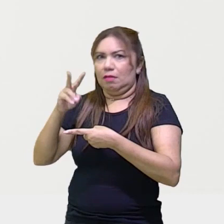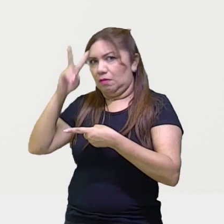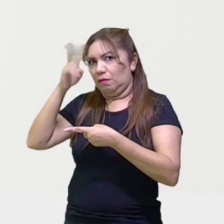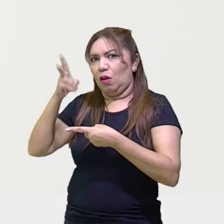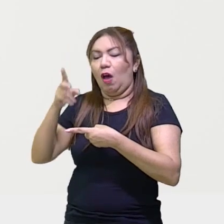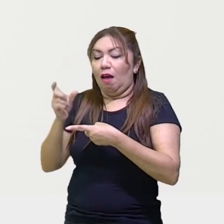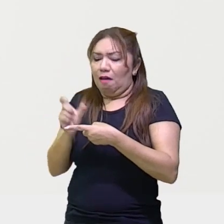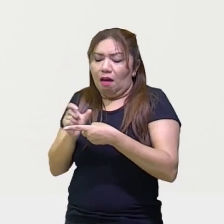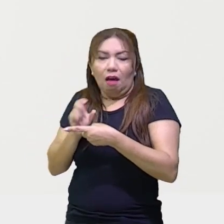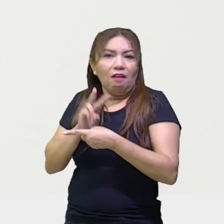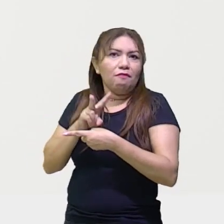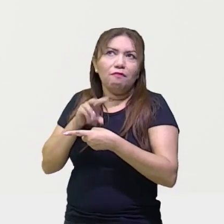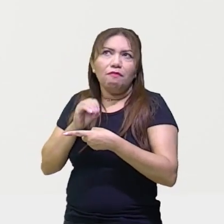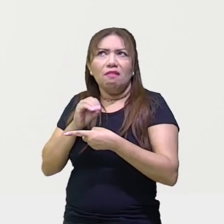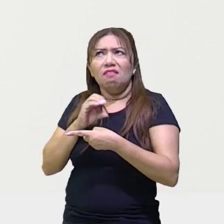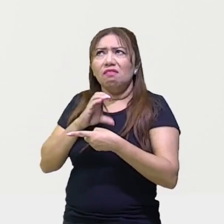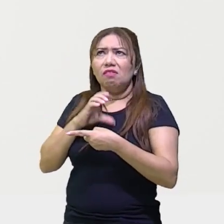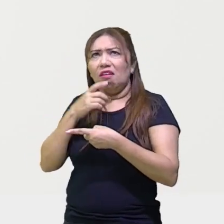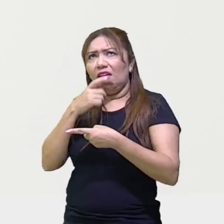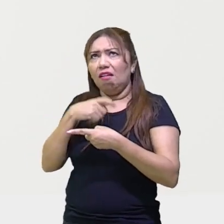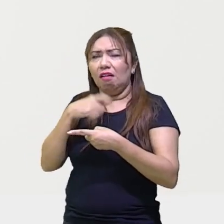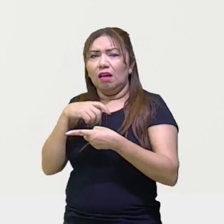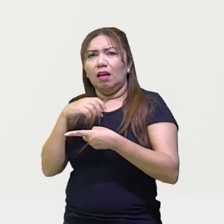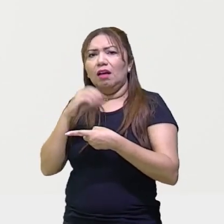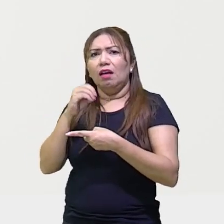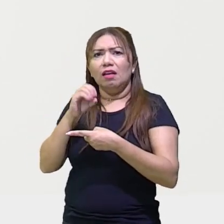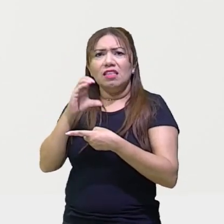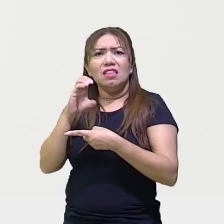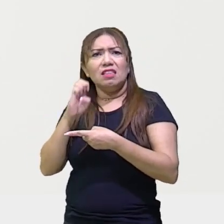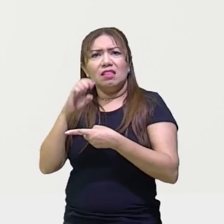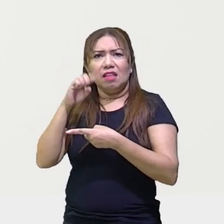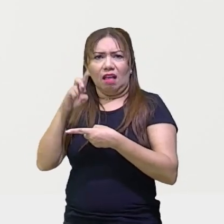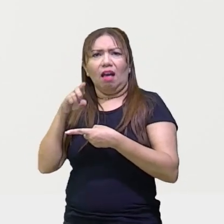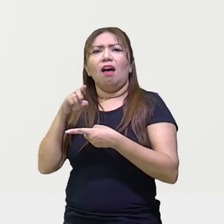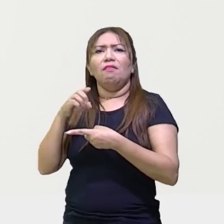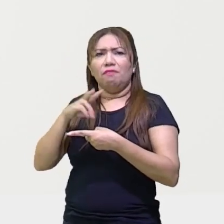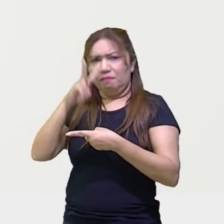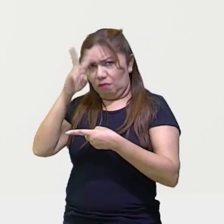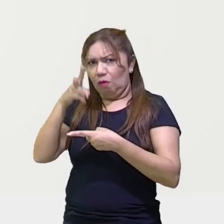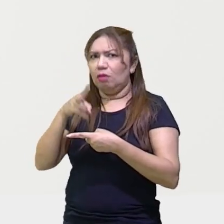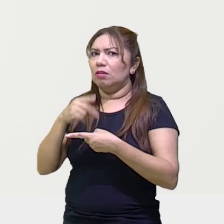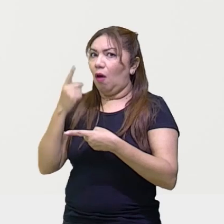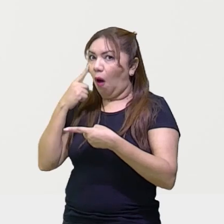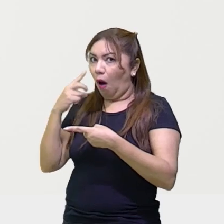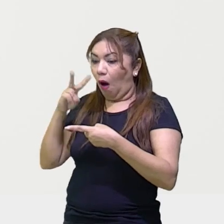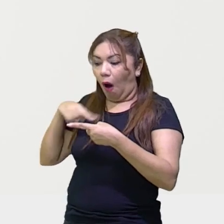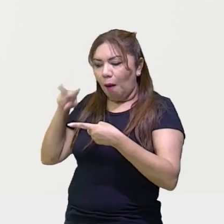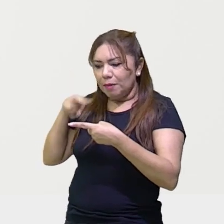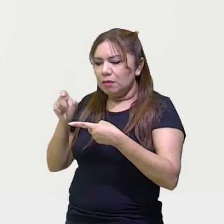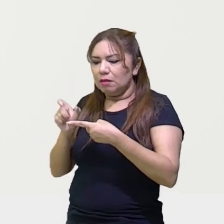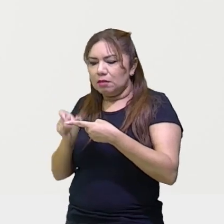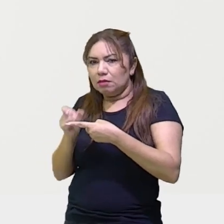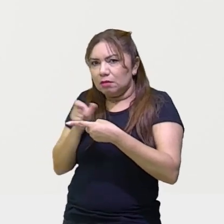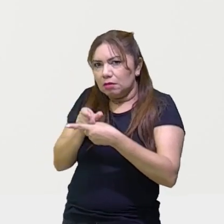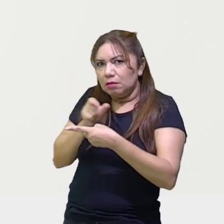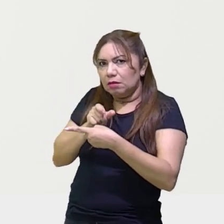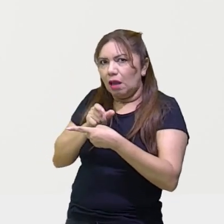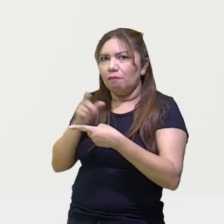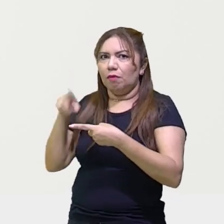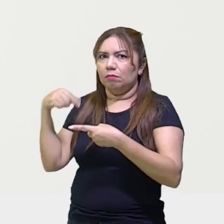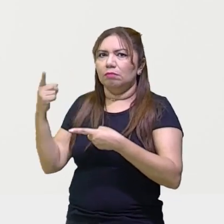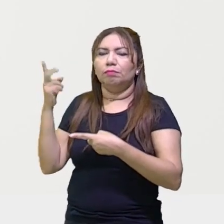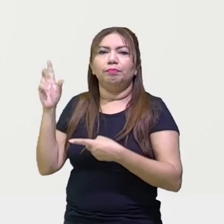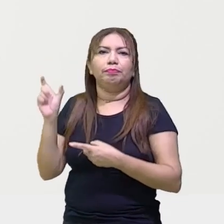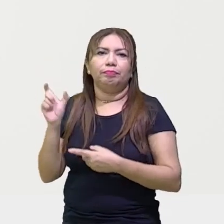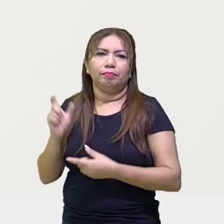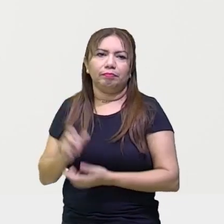falo você, eu falo você. Ok? Vão observando essas diferenças aí, que eu vou passar para outra palavra.